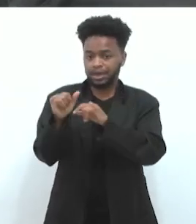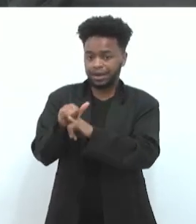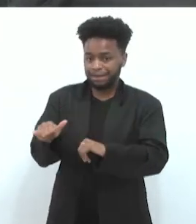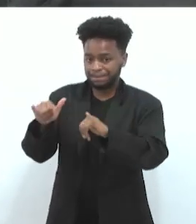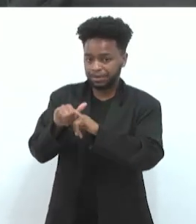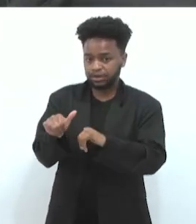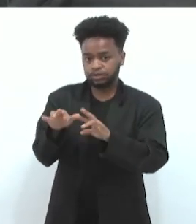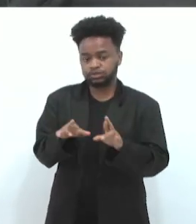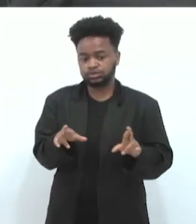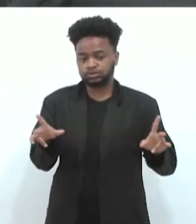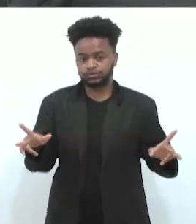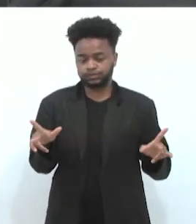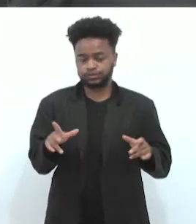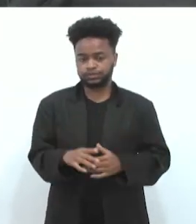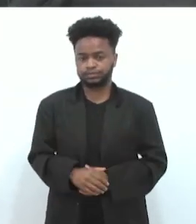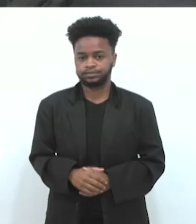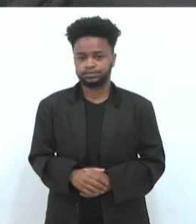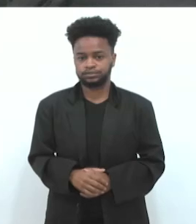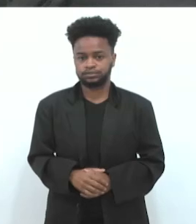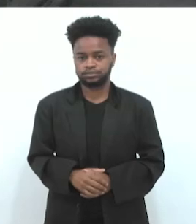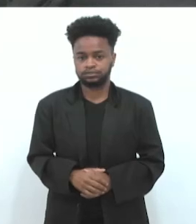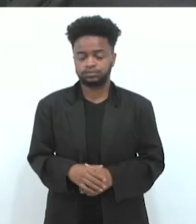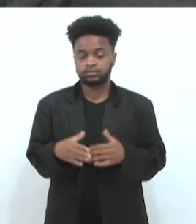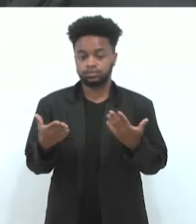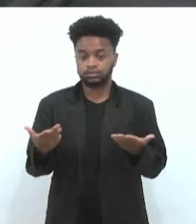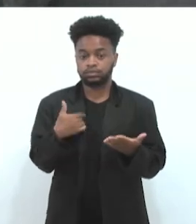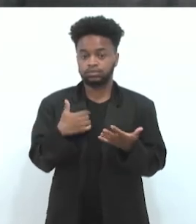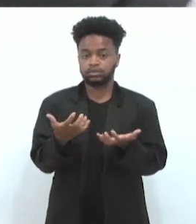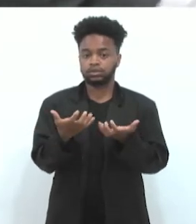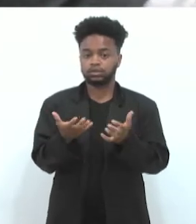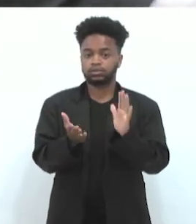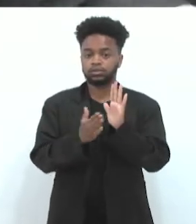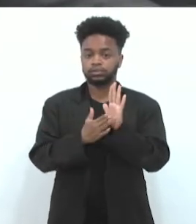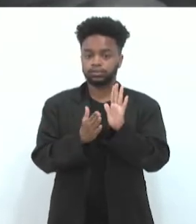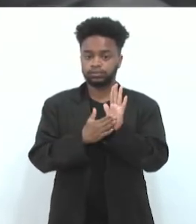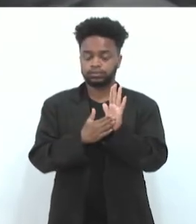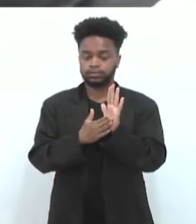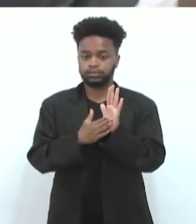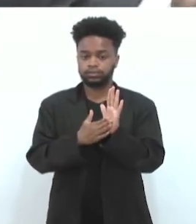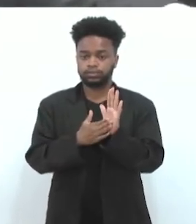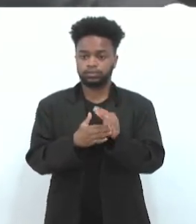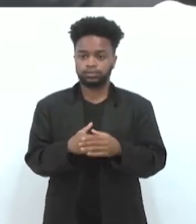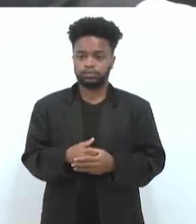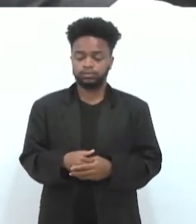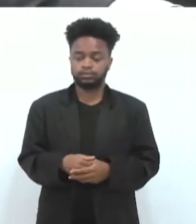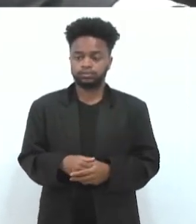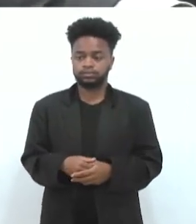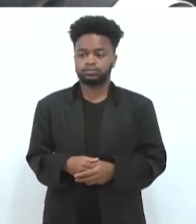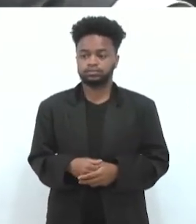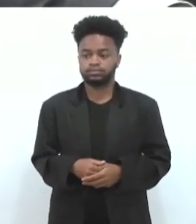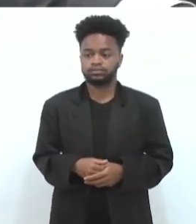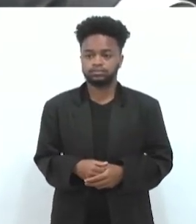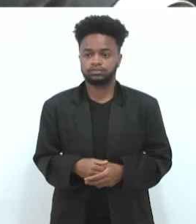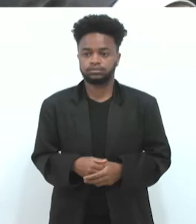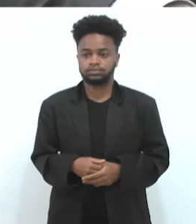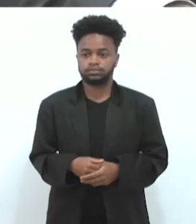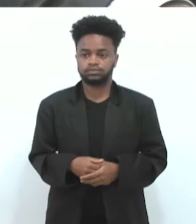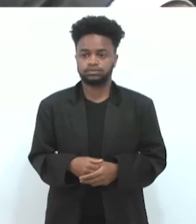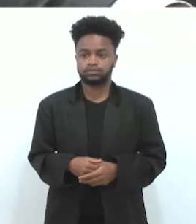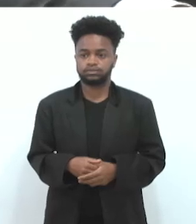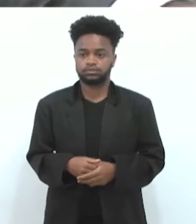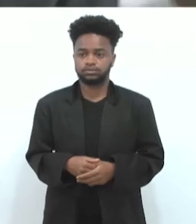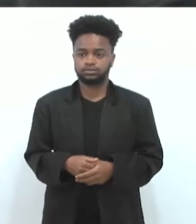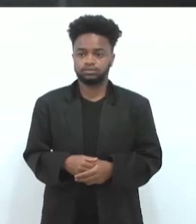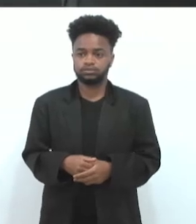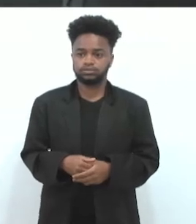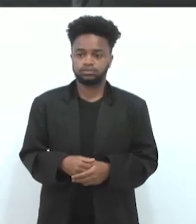campanha. Então, eu gostaria de propor aqui, deputada Célia Jordão... Eu suprimi. As suas emendas